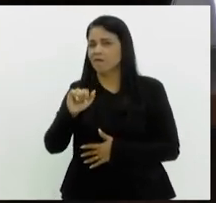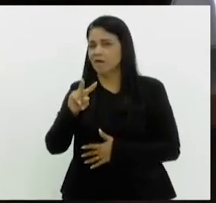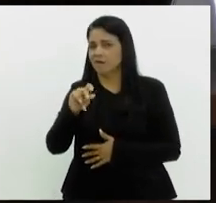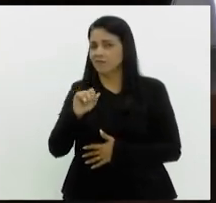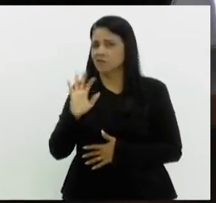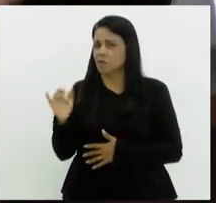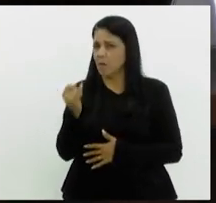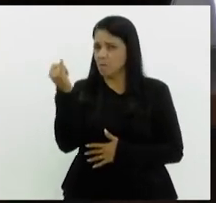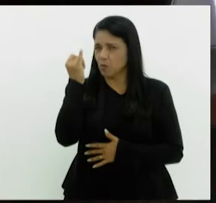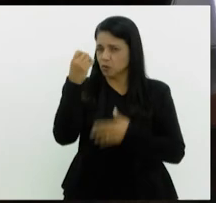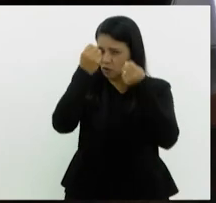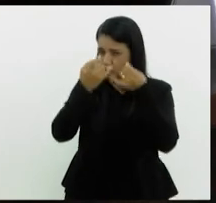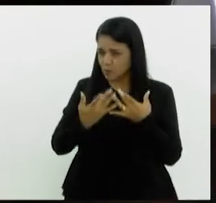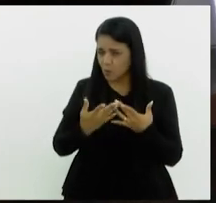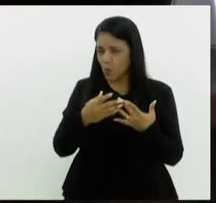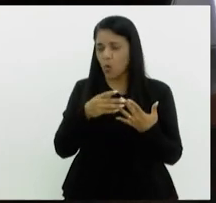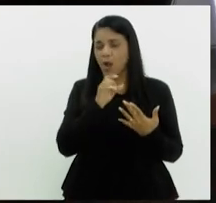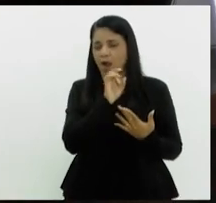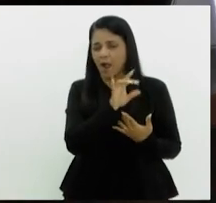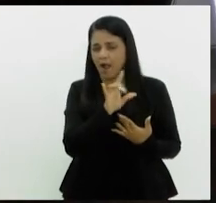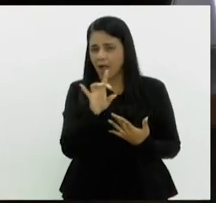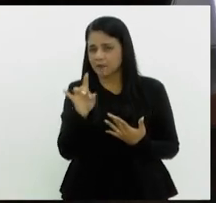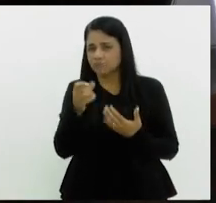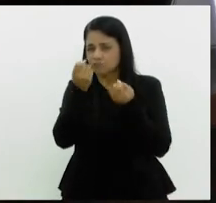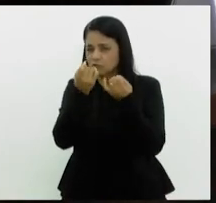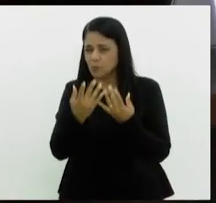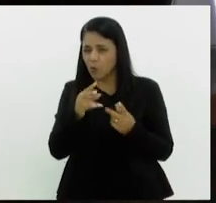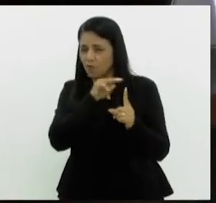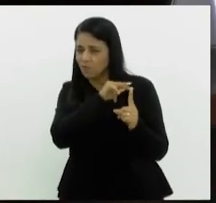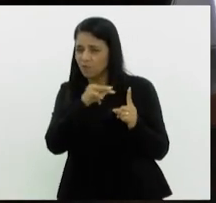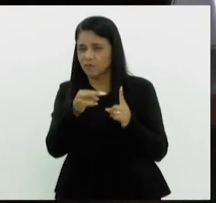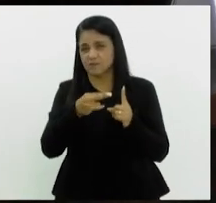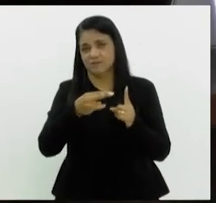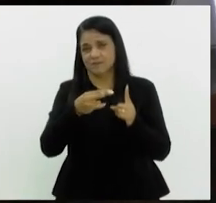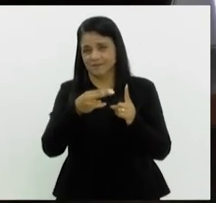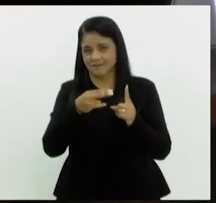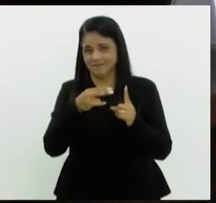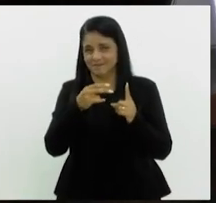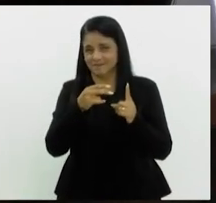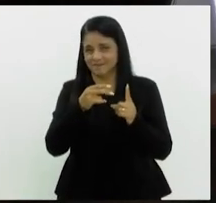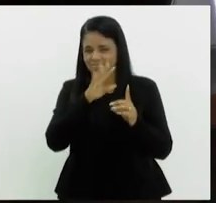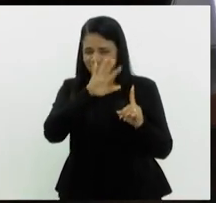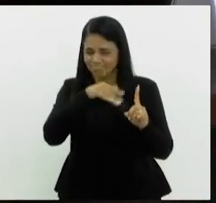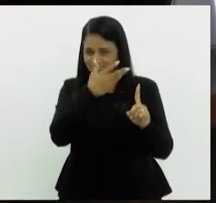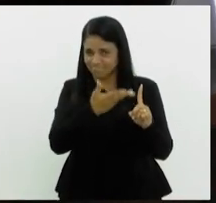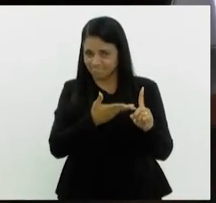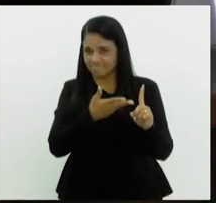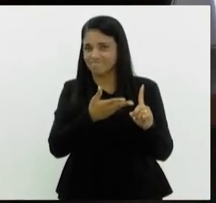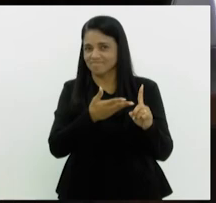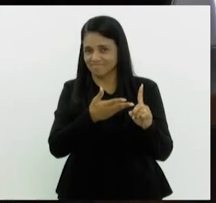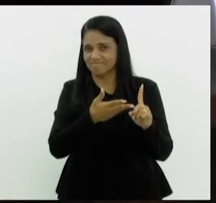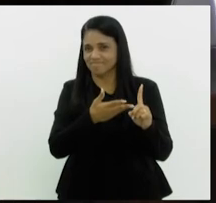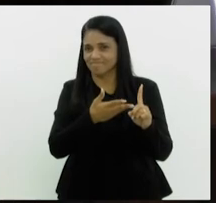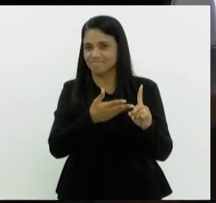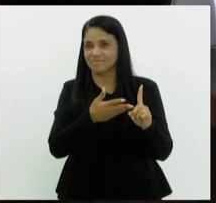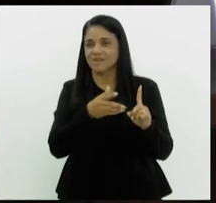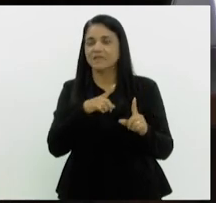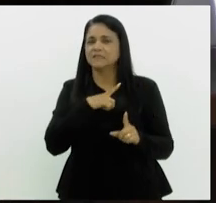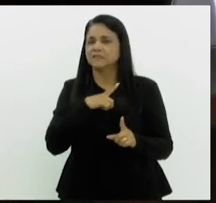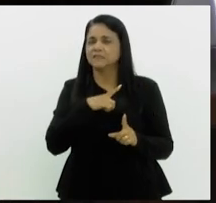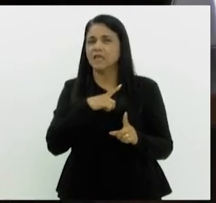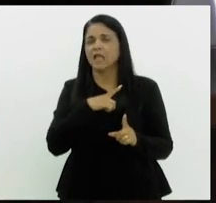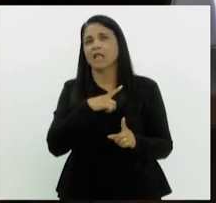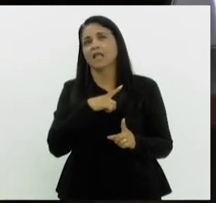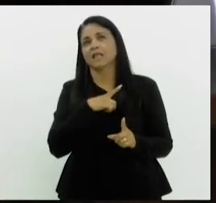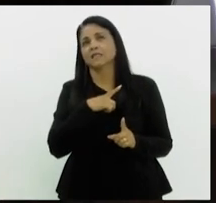importantíssimas, cada pessoa pontuou a partir do seu ponto de vista. Né? E tem uma situação da Helena